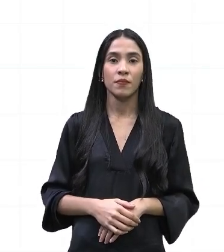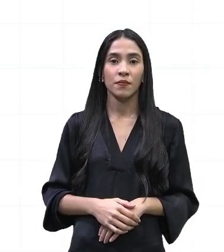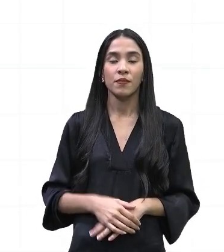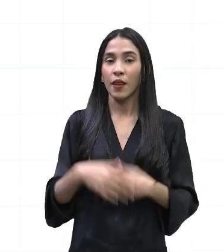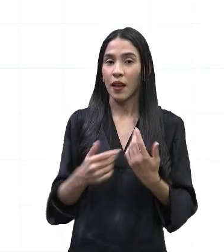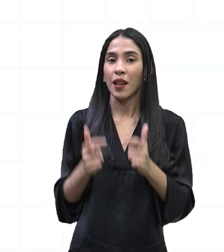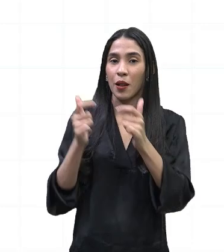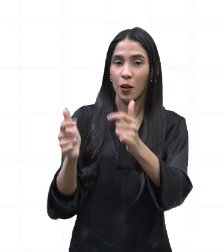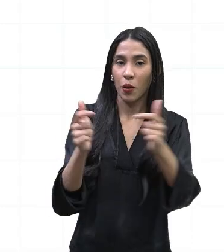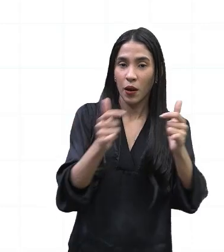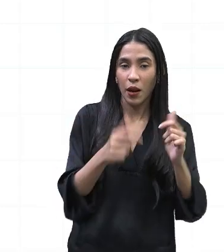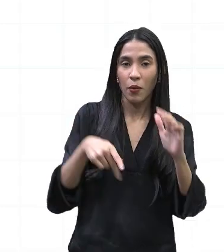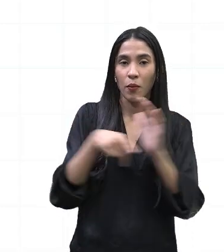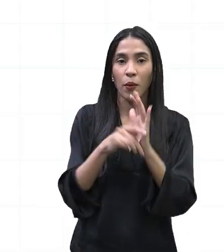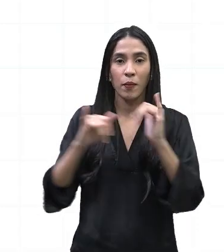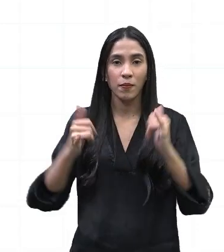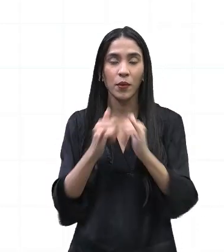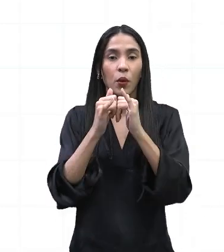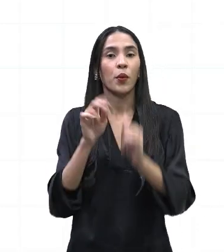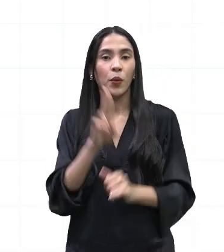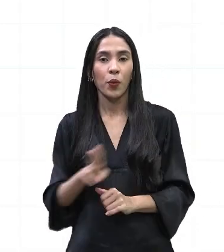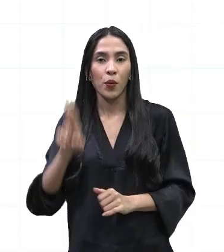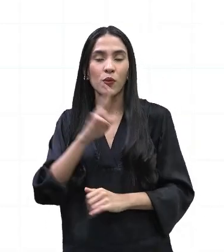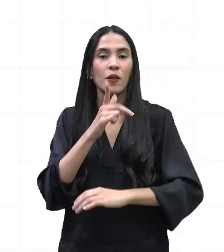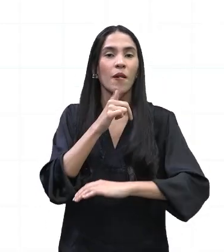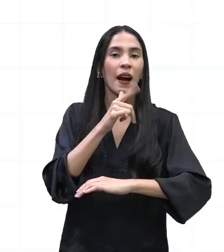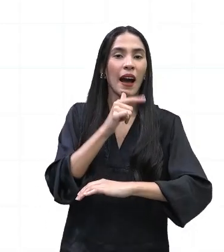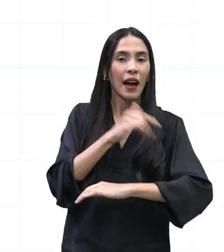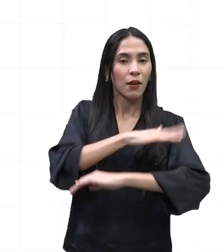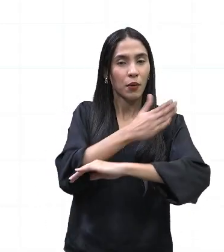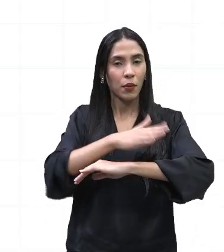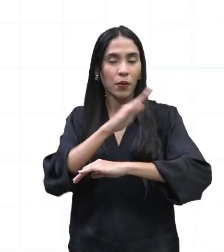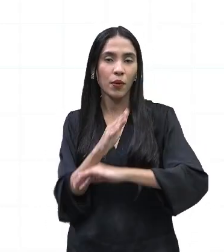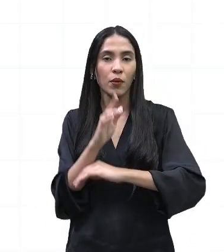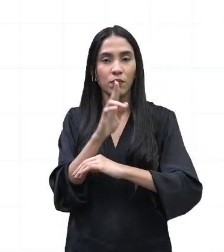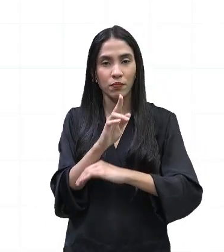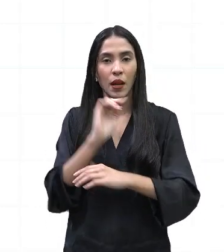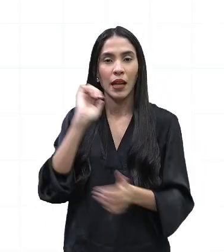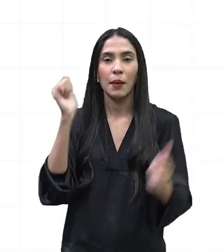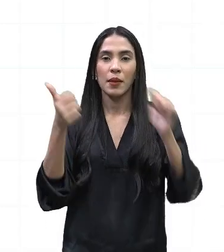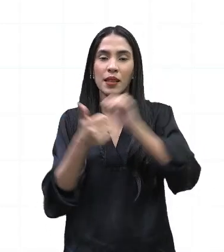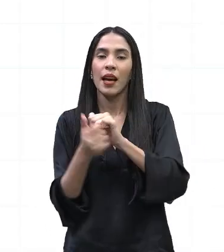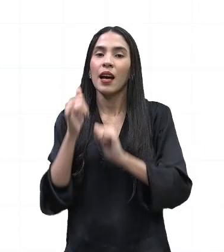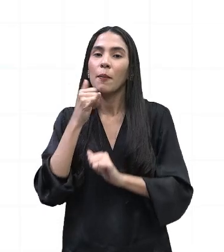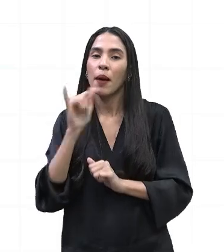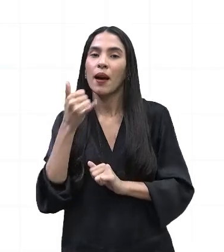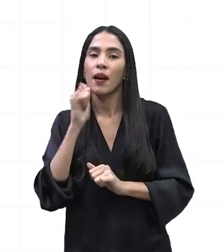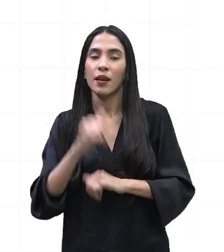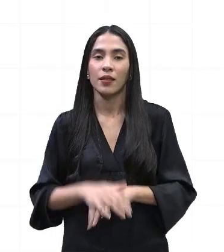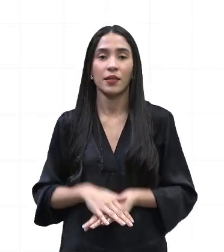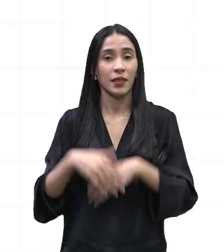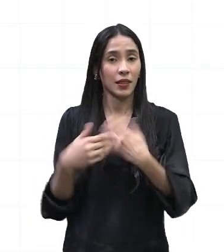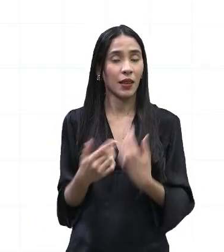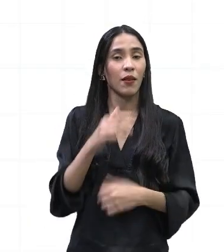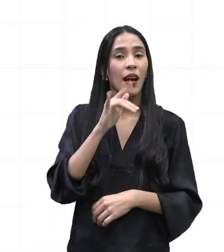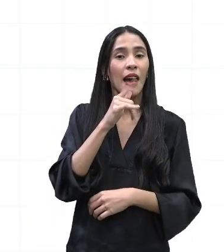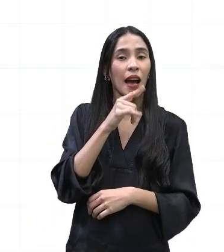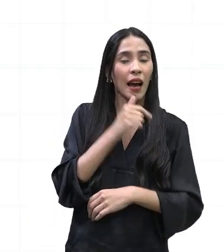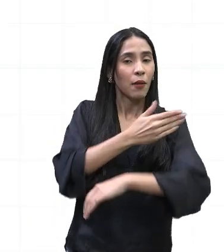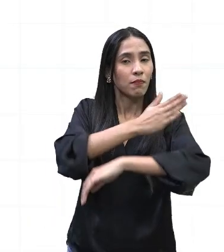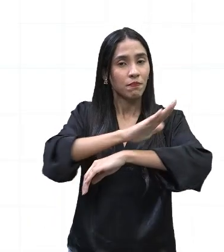são lugares, né, usinas em que utilizam a água para gerar eletricidade, tá? Então, basicamente a água dos